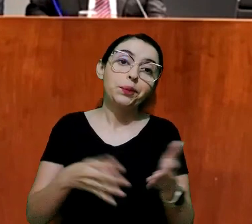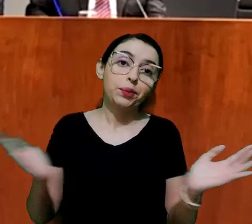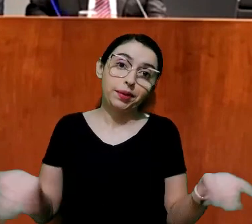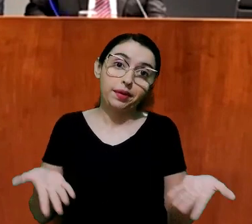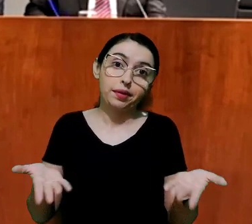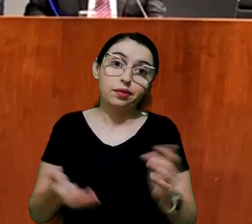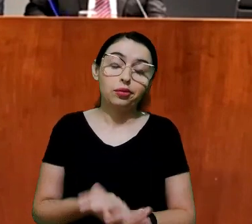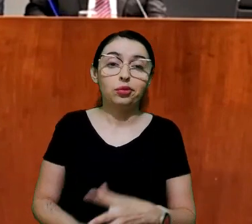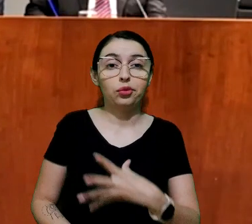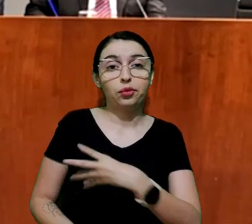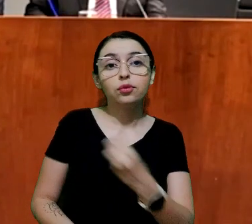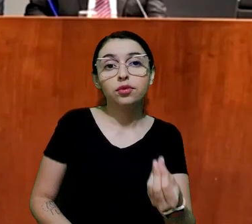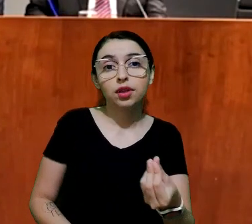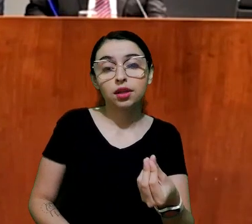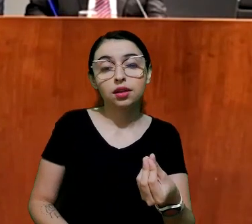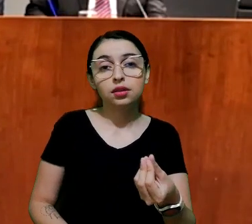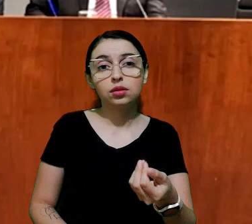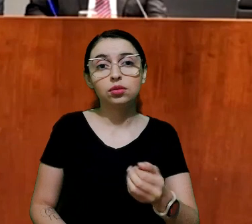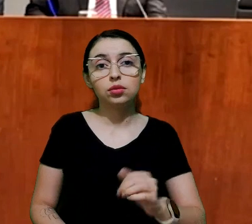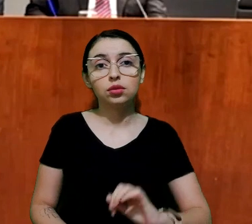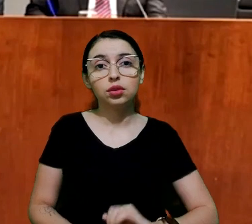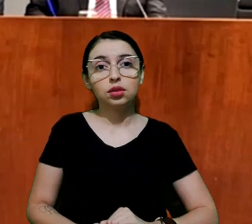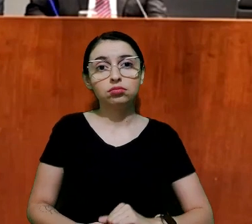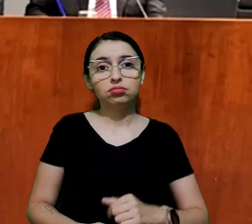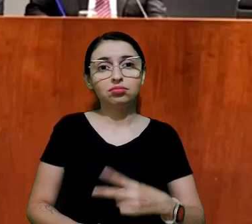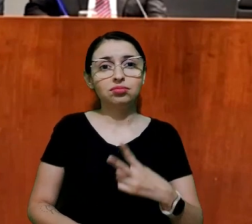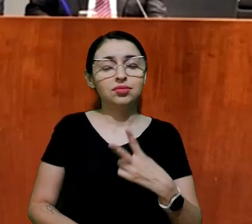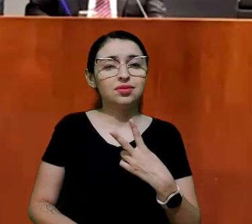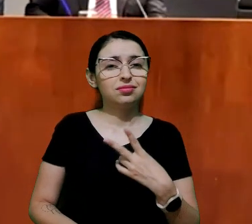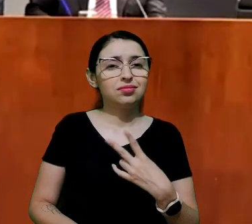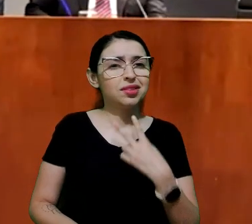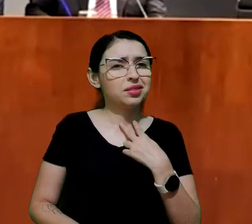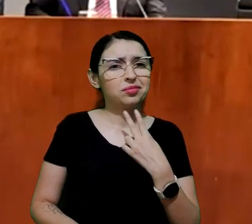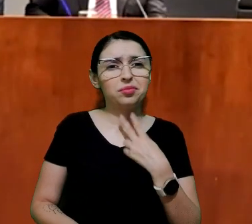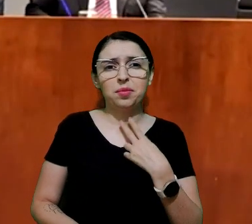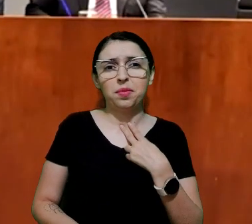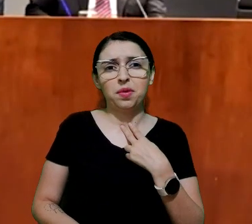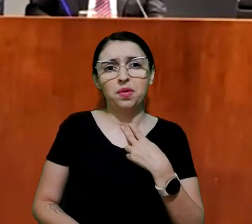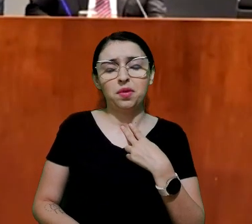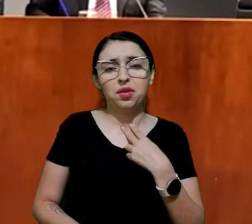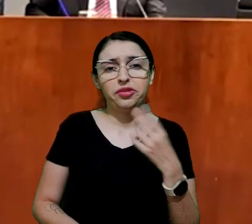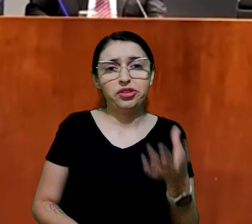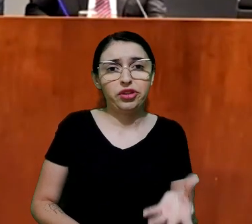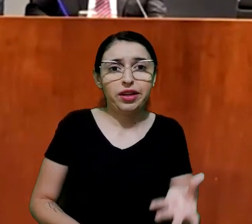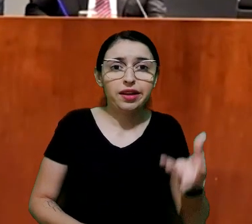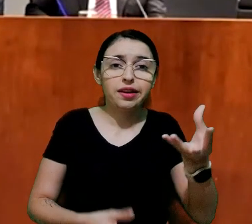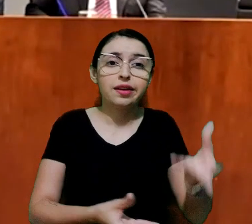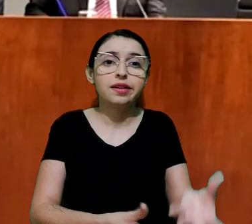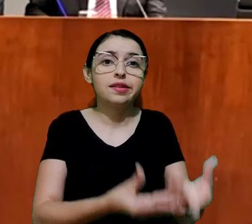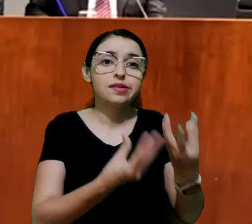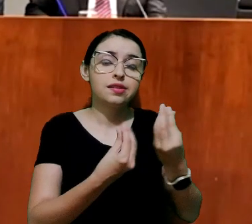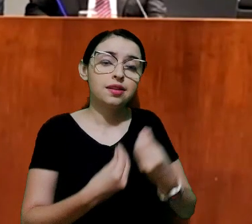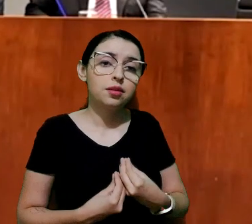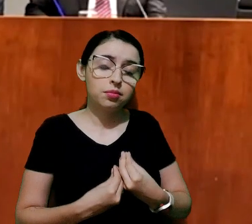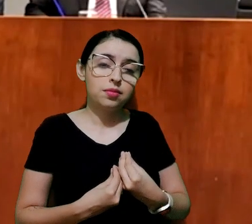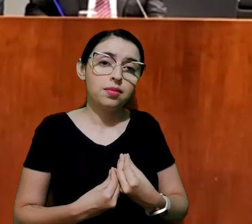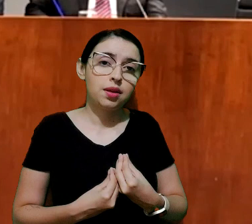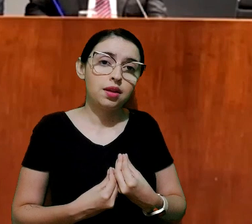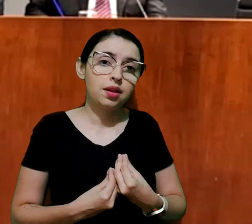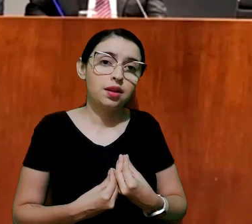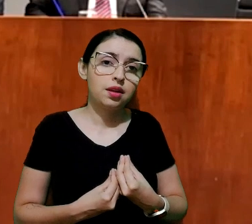um filho não beneficiado com o patrimônio que está no exterior